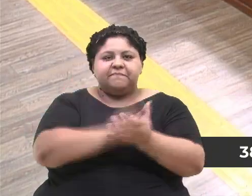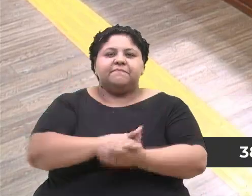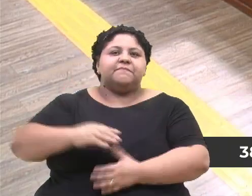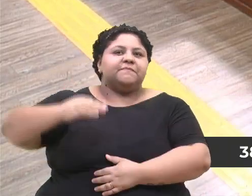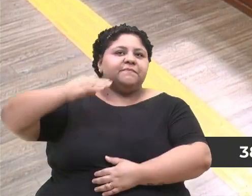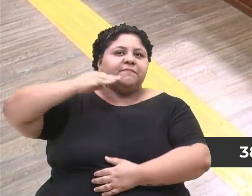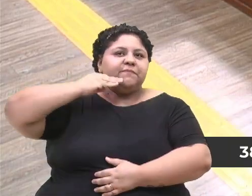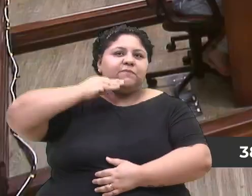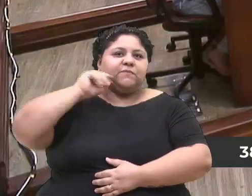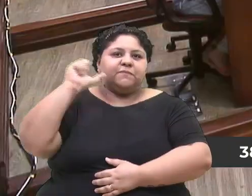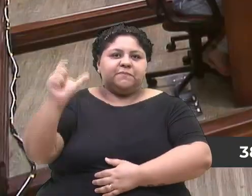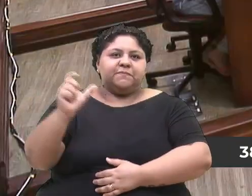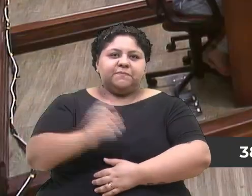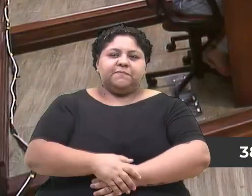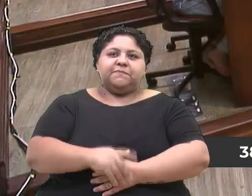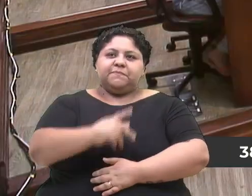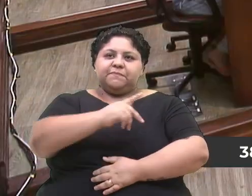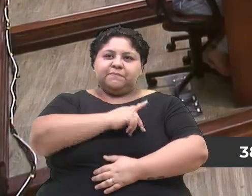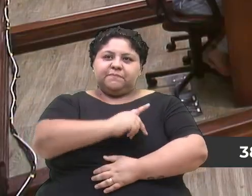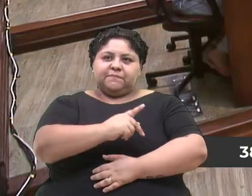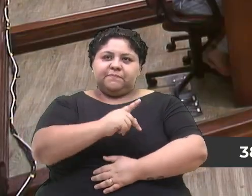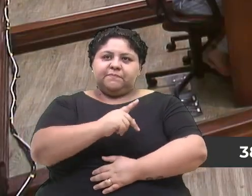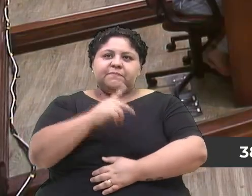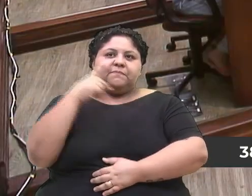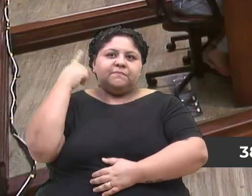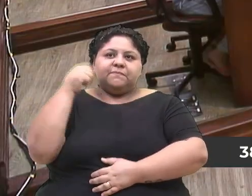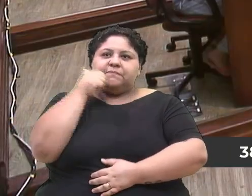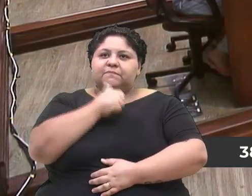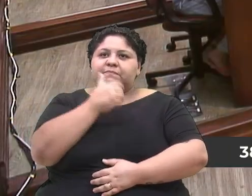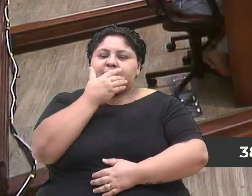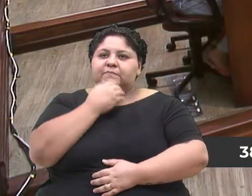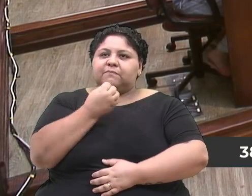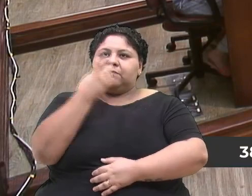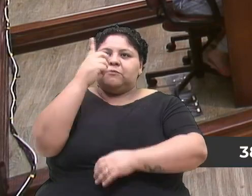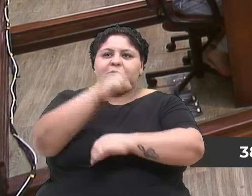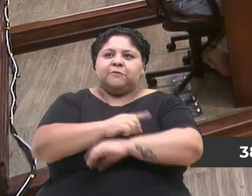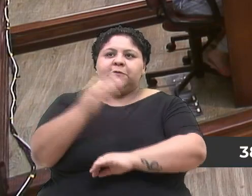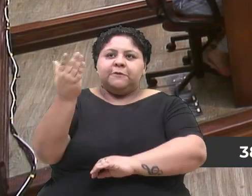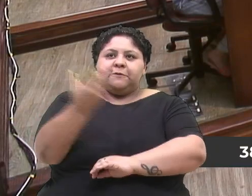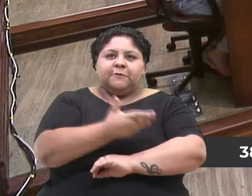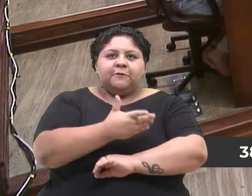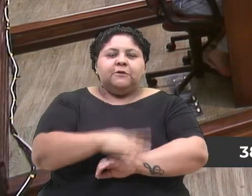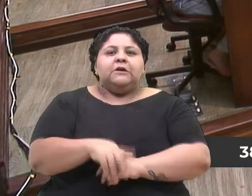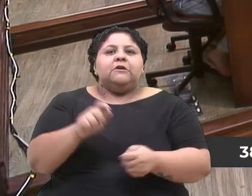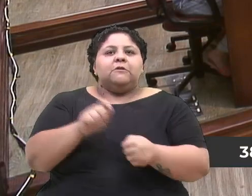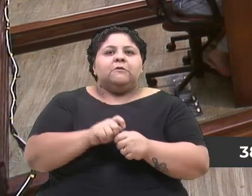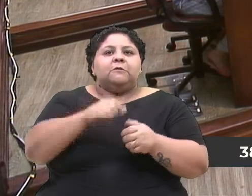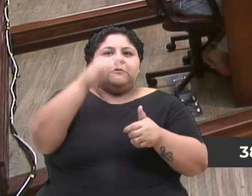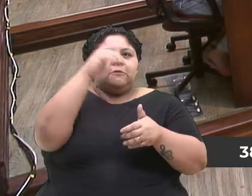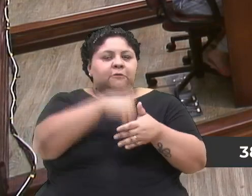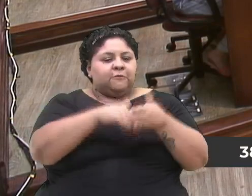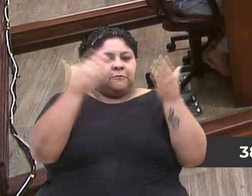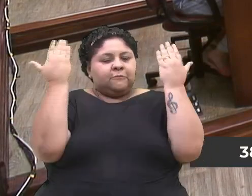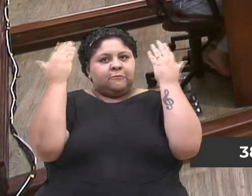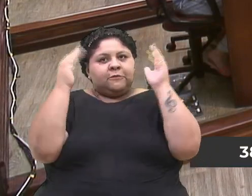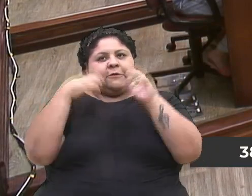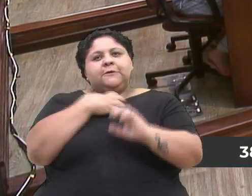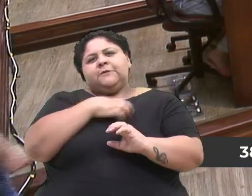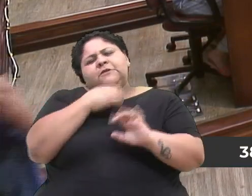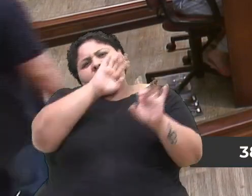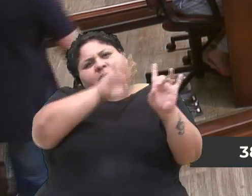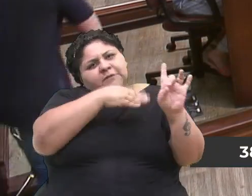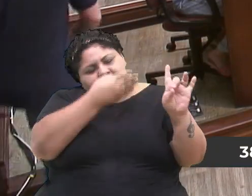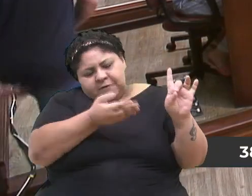com a palavra. Senhor presidente, senhoras e senhores vereadores, bom dia a todos. Eu faço um voto de congratulações de forma a homenagear